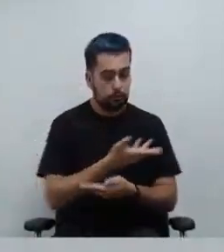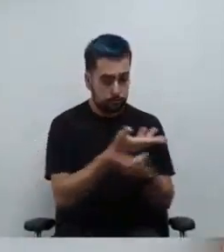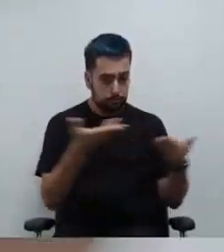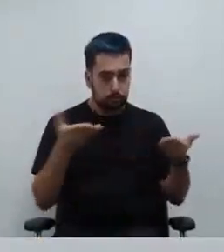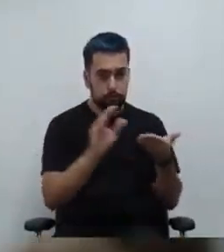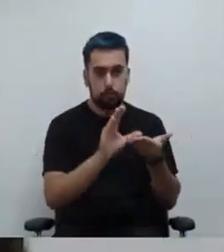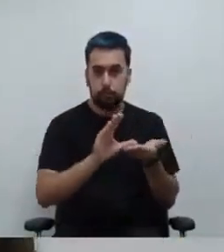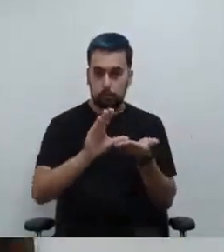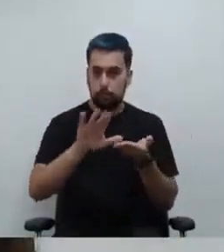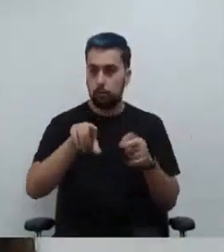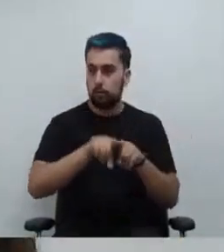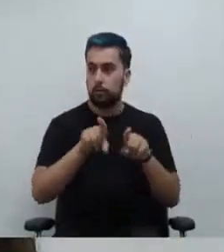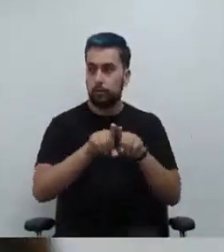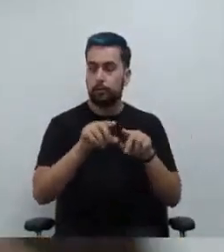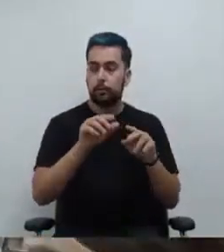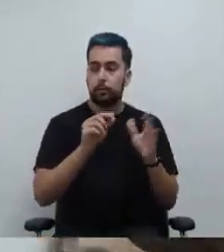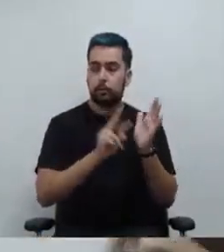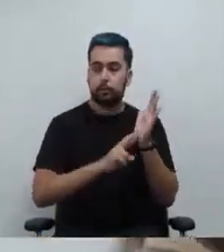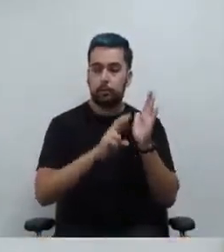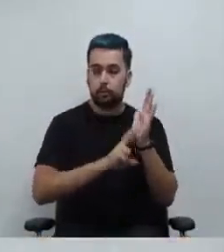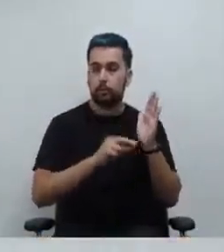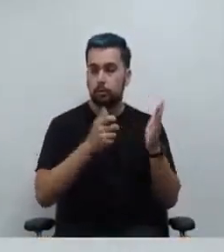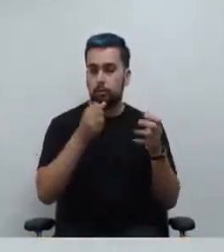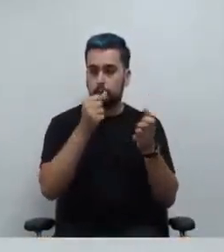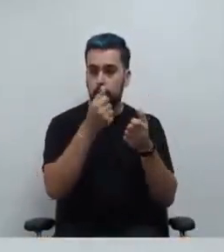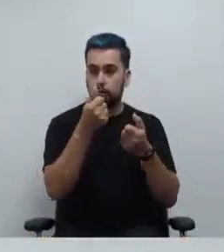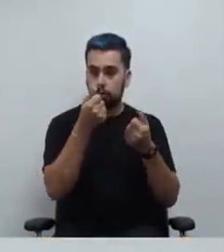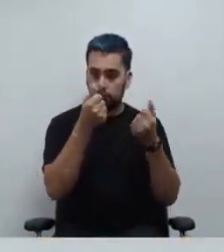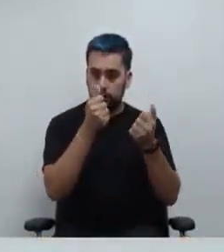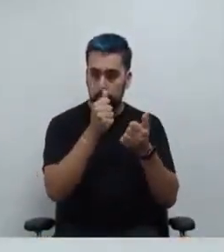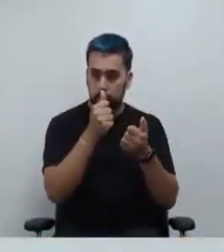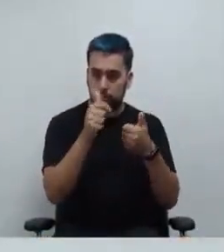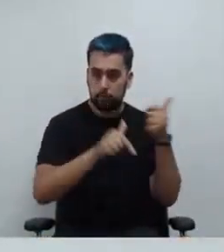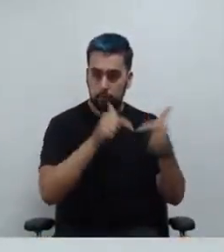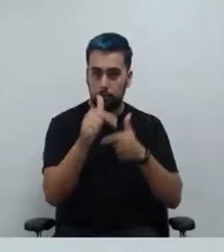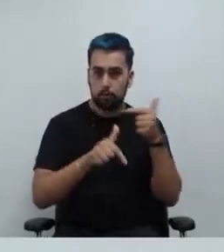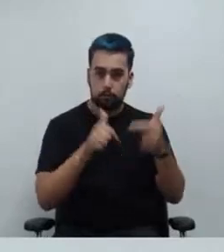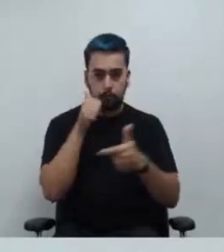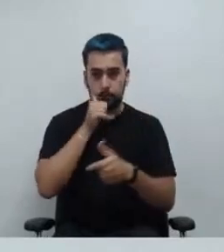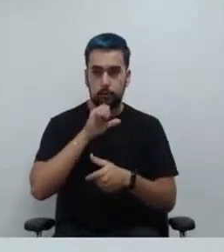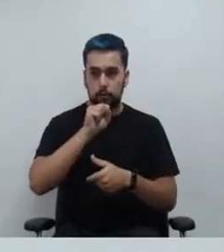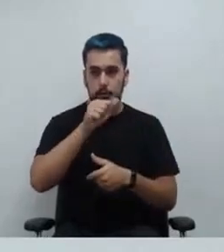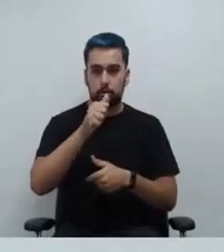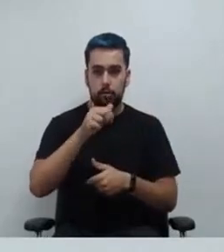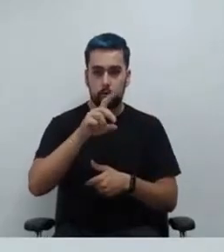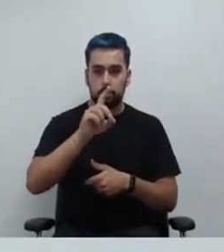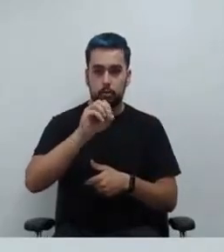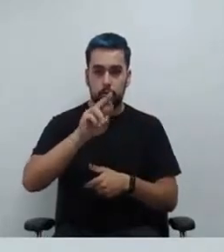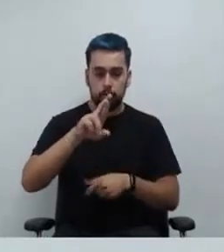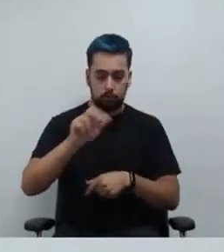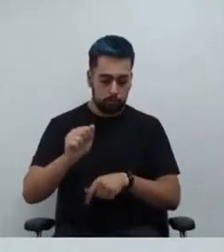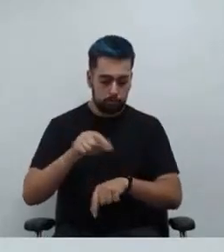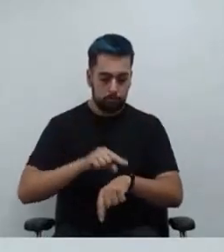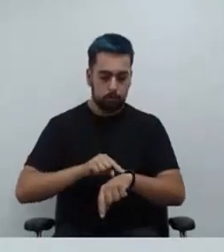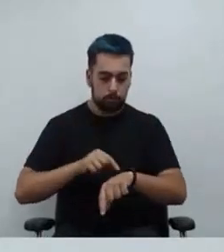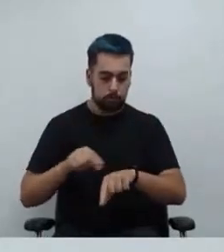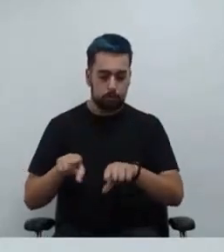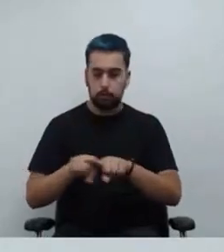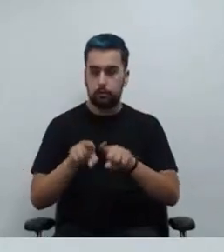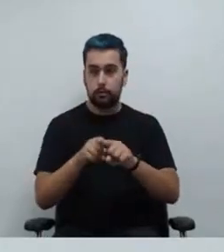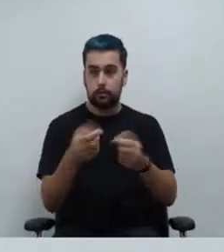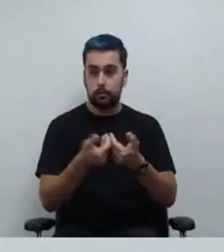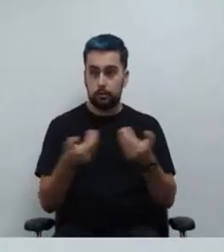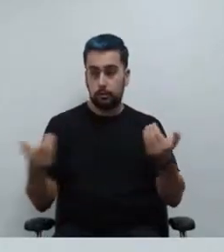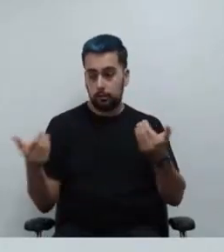conselheiros, trata-se de relatório de atividades apresentado pela defensora pública Isadora Brandão Araújo da Silva, enquanto esteve afastada de